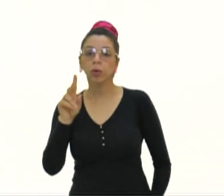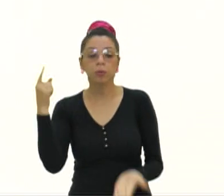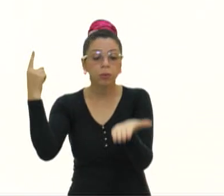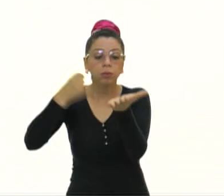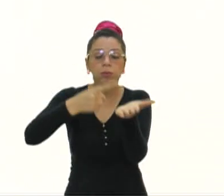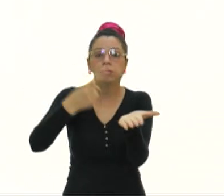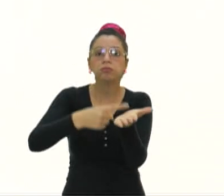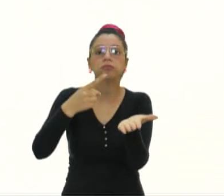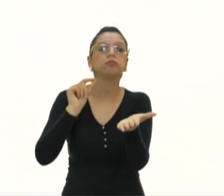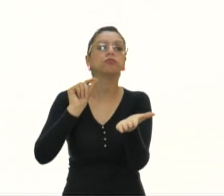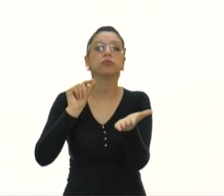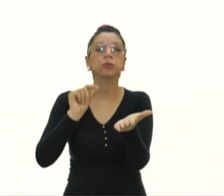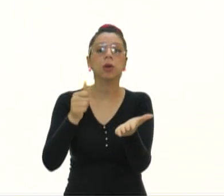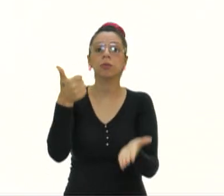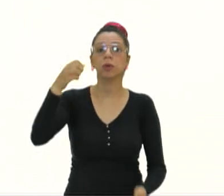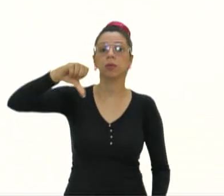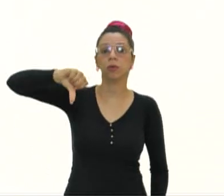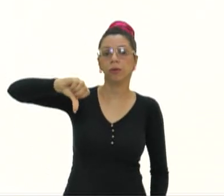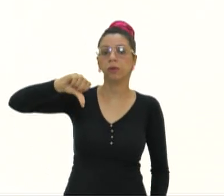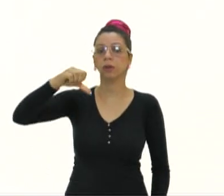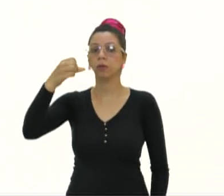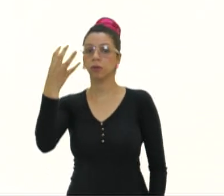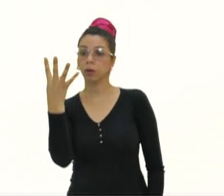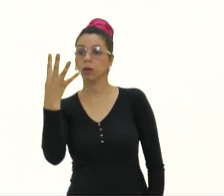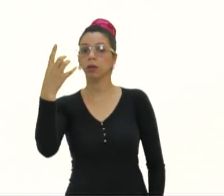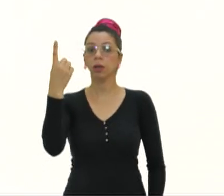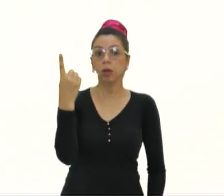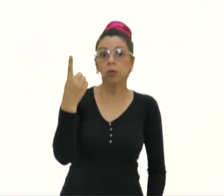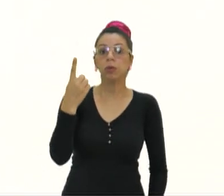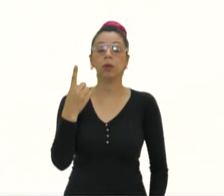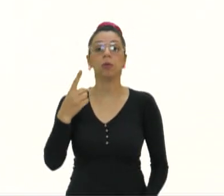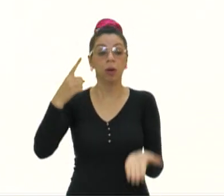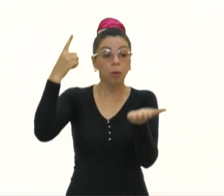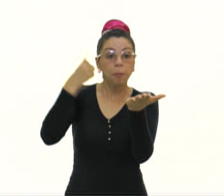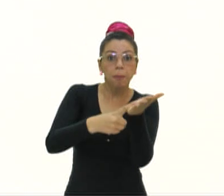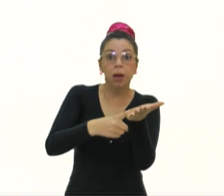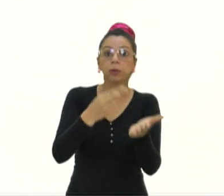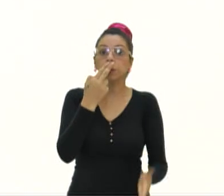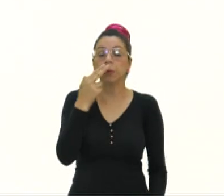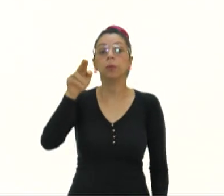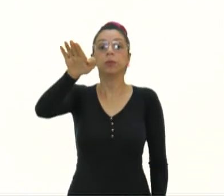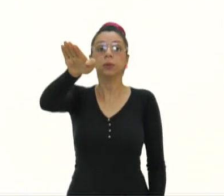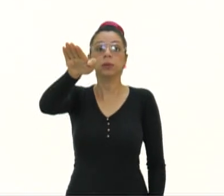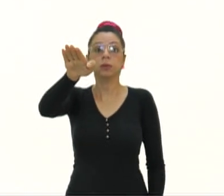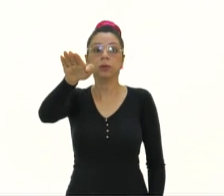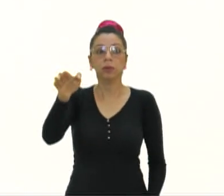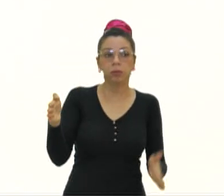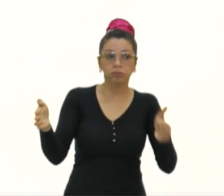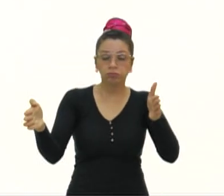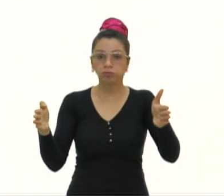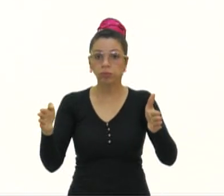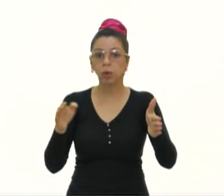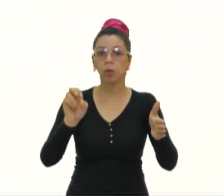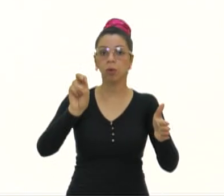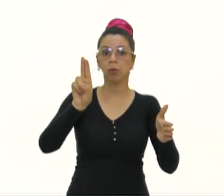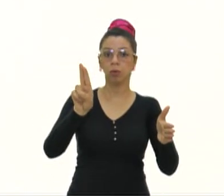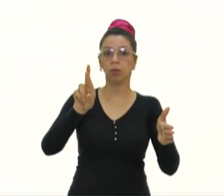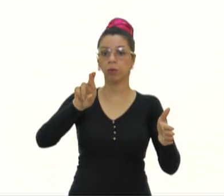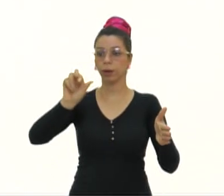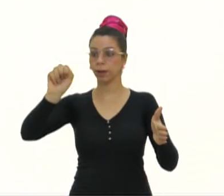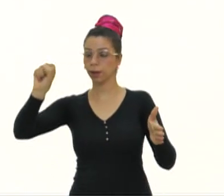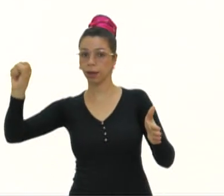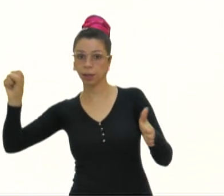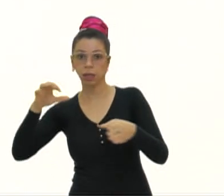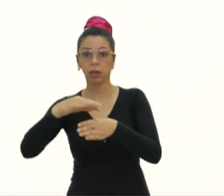foi rompido em 41. Ele governa a União Soviética até 1953. Portanto, ele era